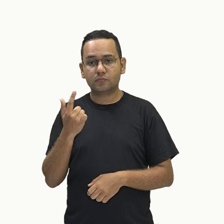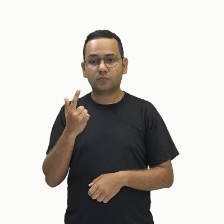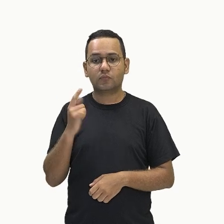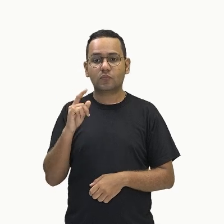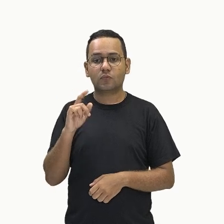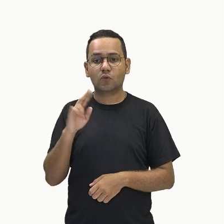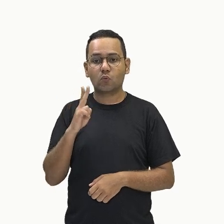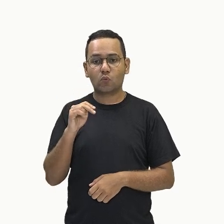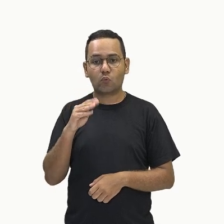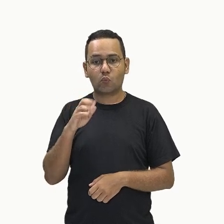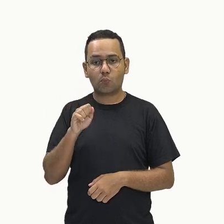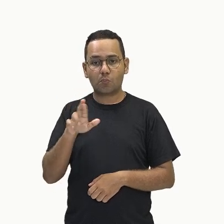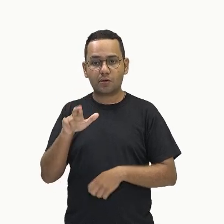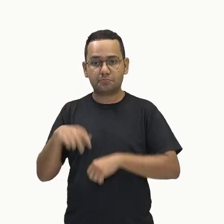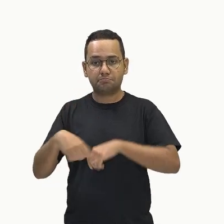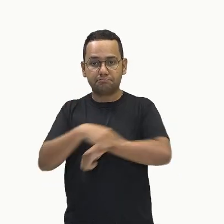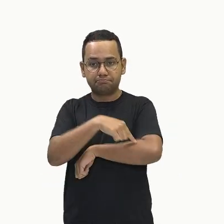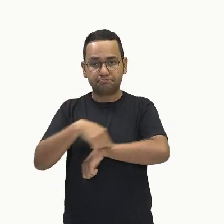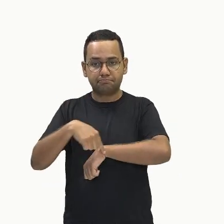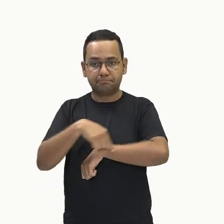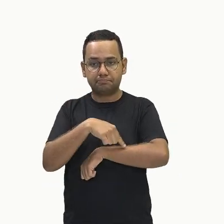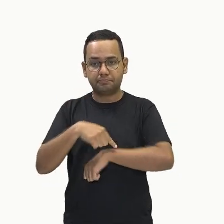seu antebraço.